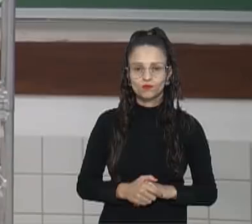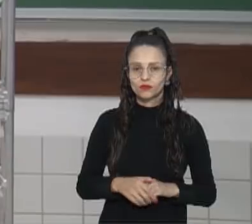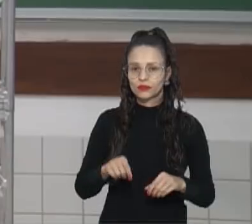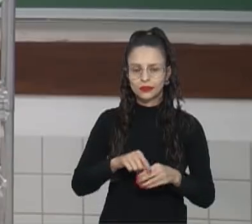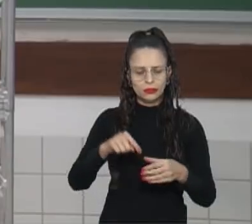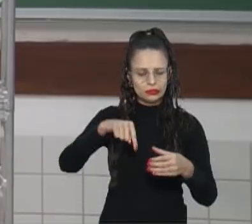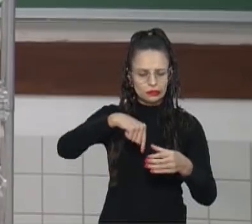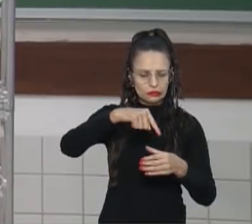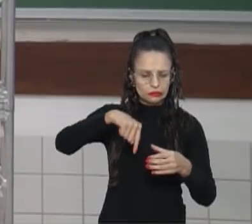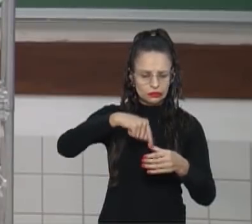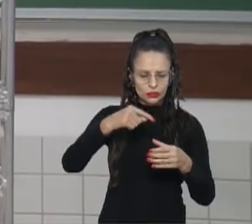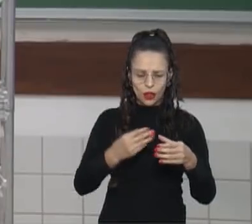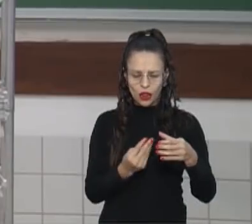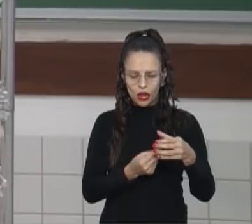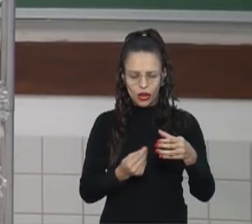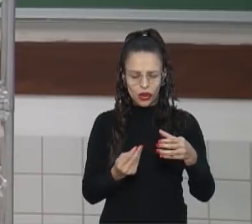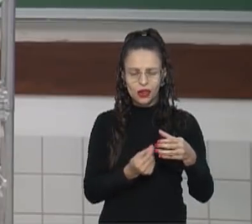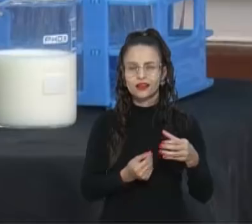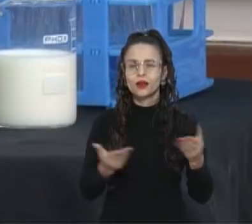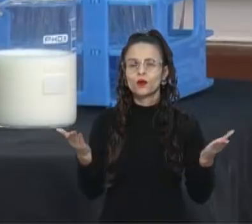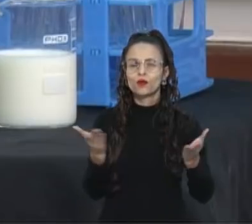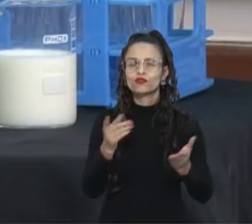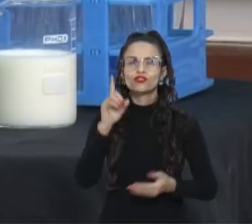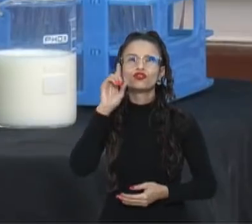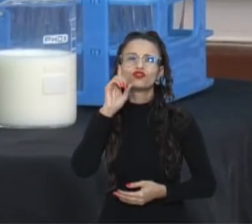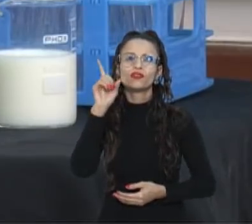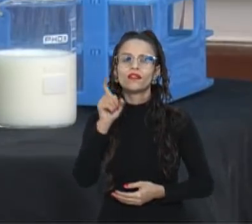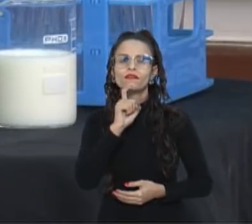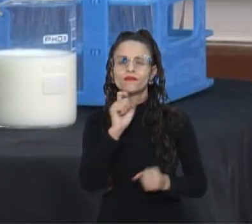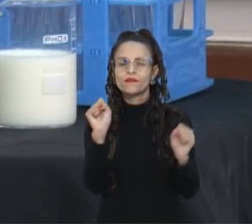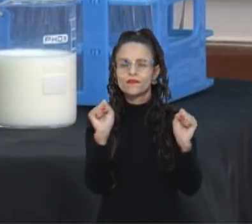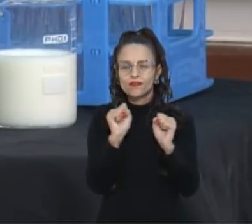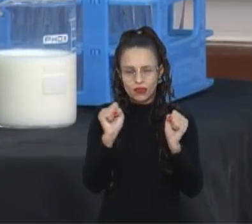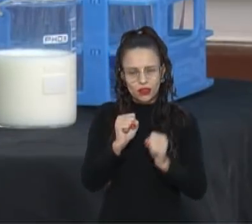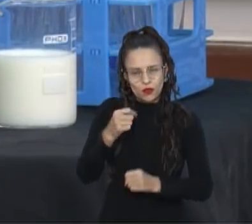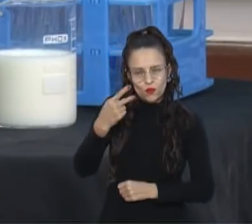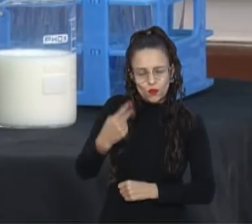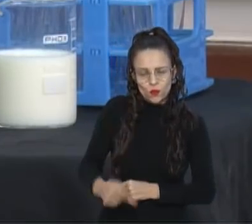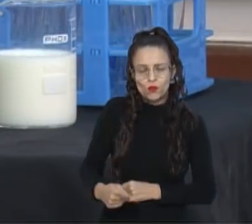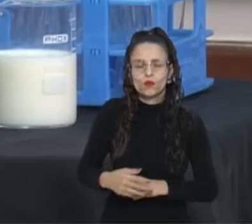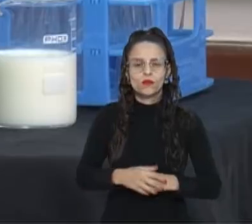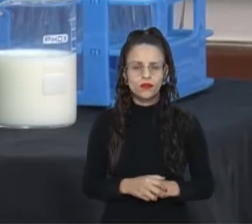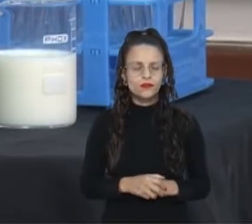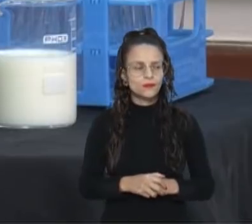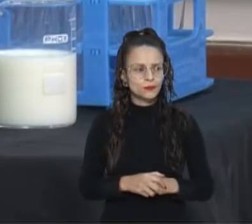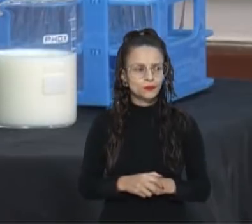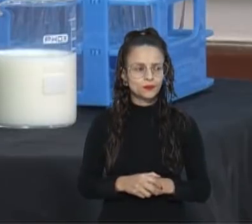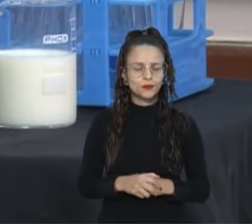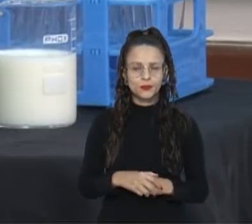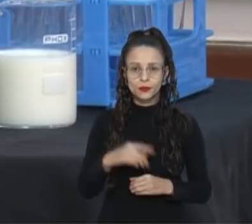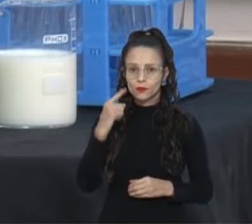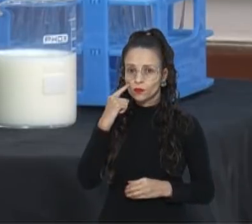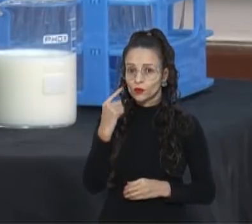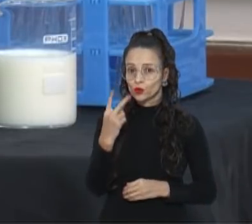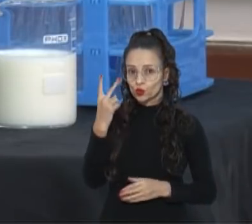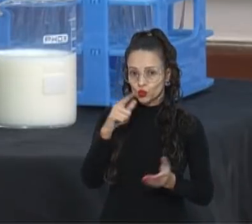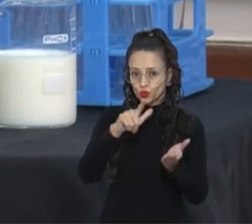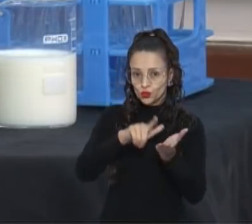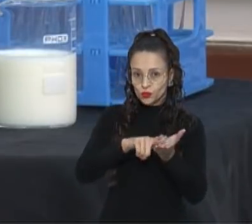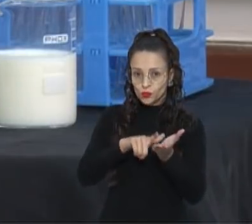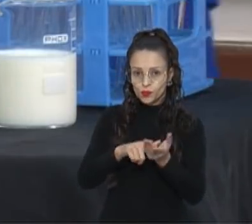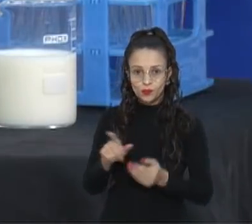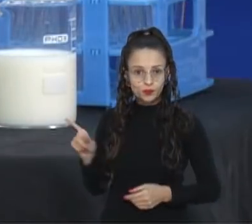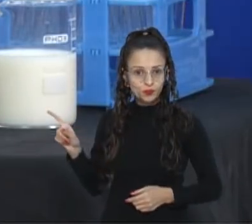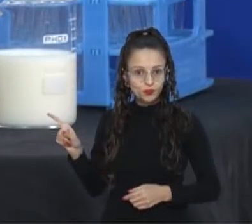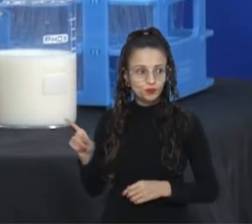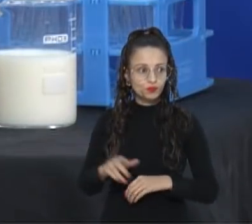frio aqui onde nós estamos, a água está gelada, né? Não dissolve tanto. Mergulhei os dois papéis indicadores. Vamos